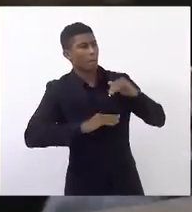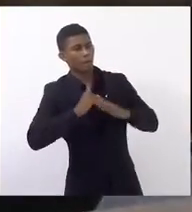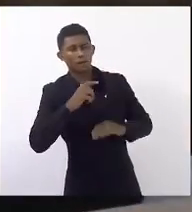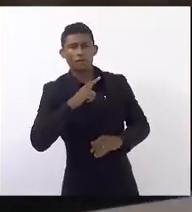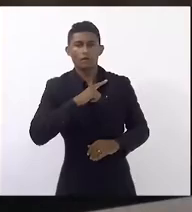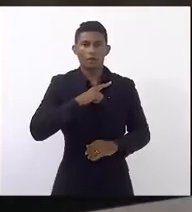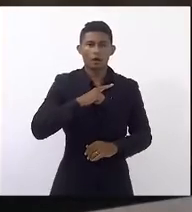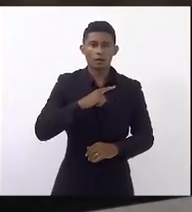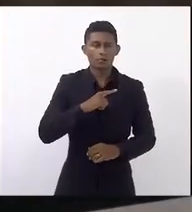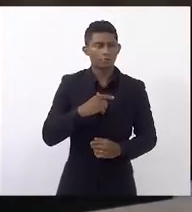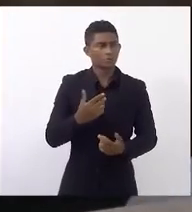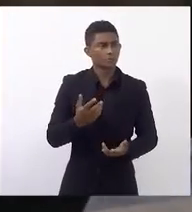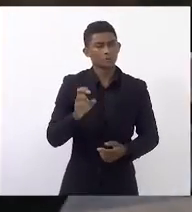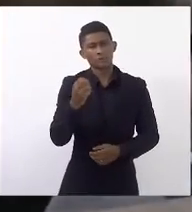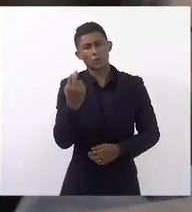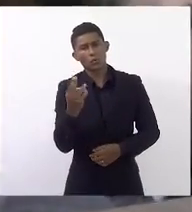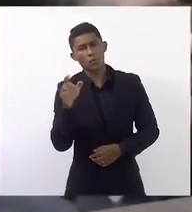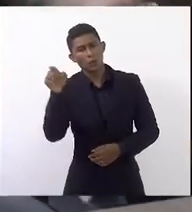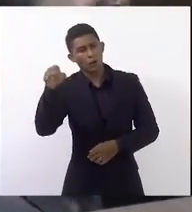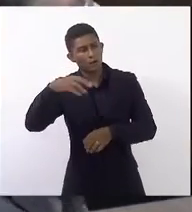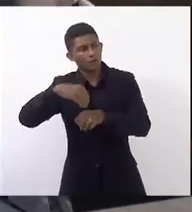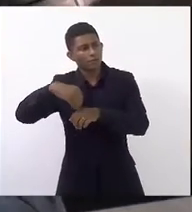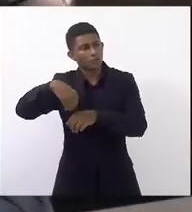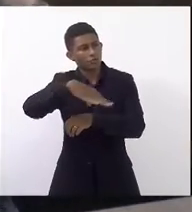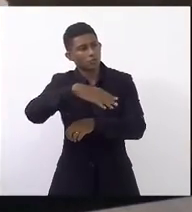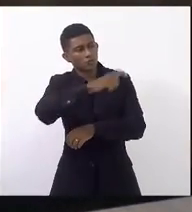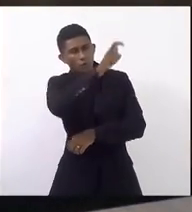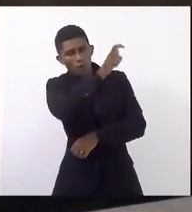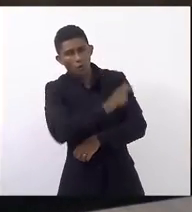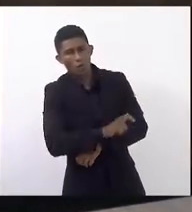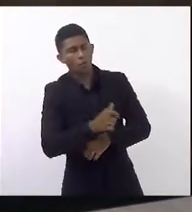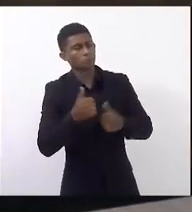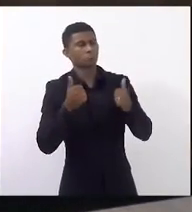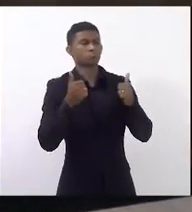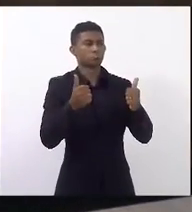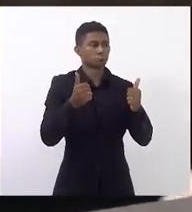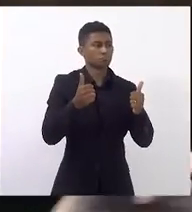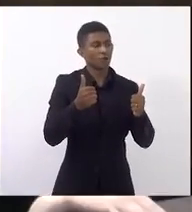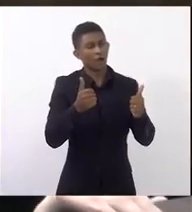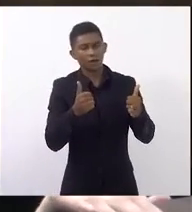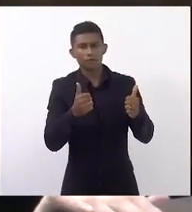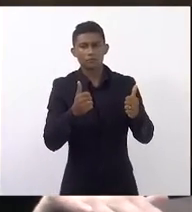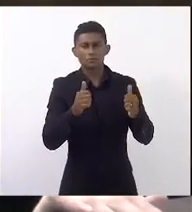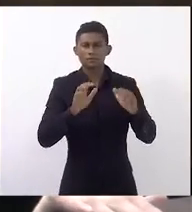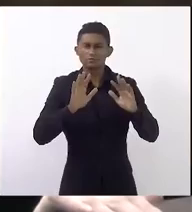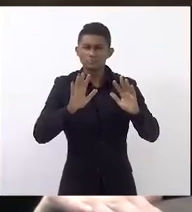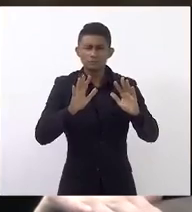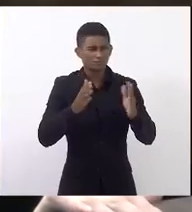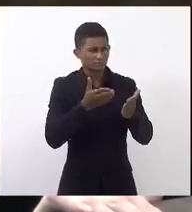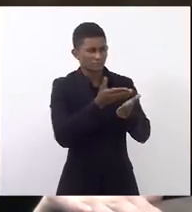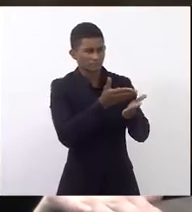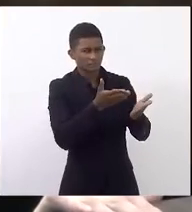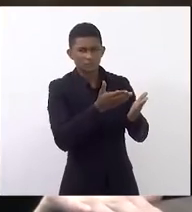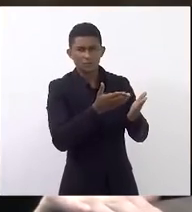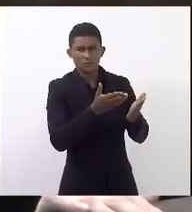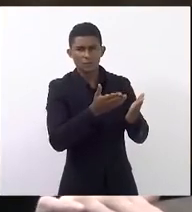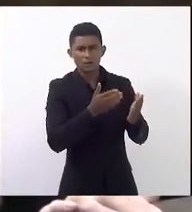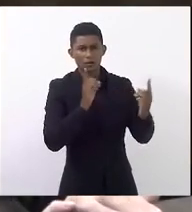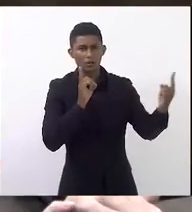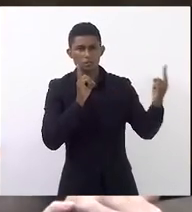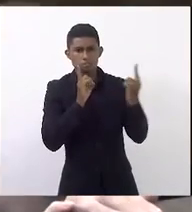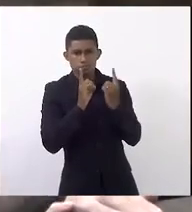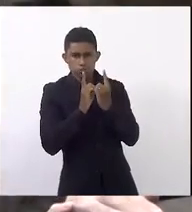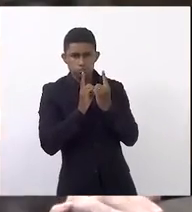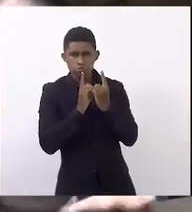que é a indicação de seja lá quem for, mas o gesto de não procurar os deputados dessa casa para